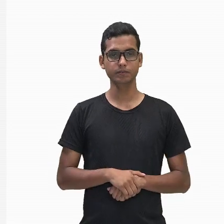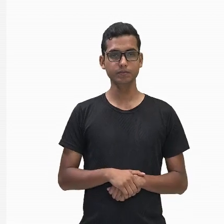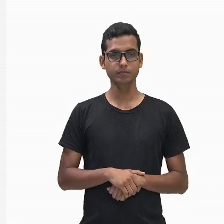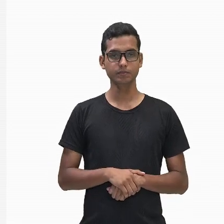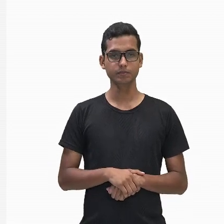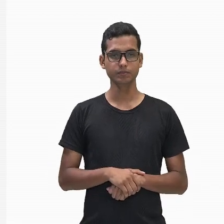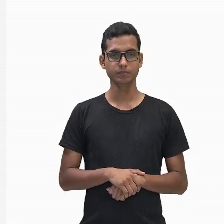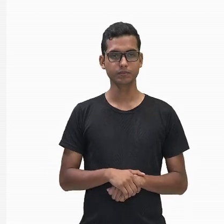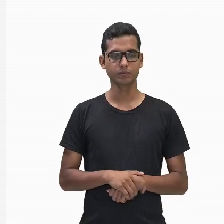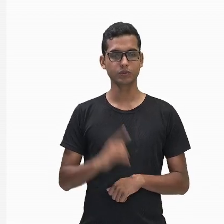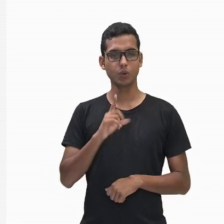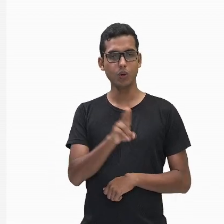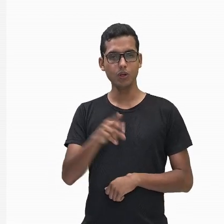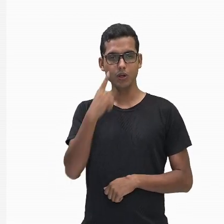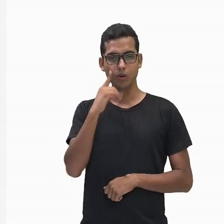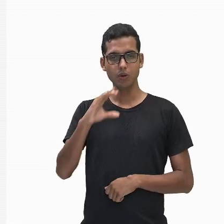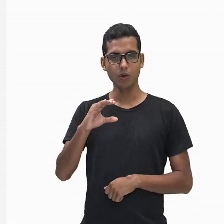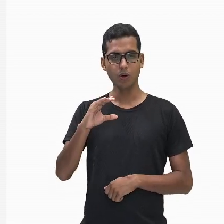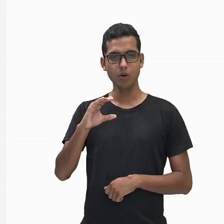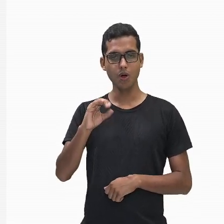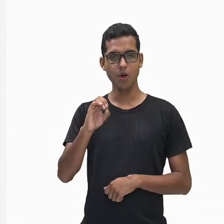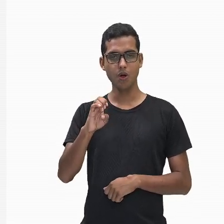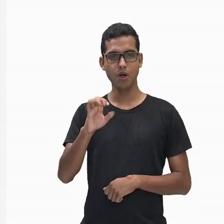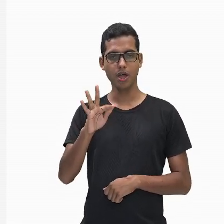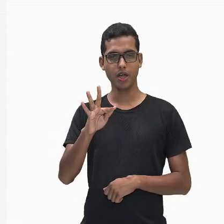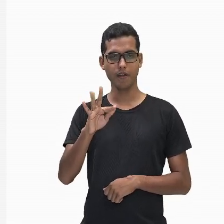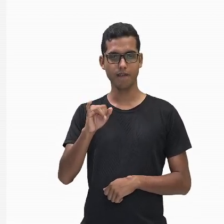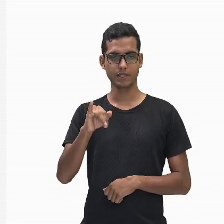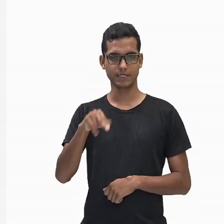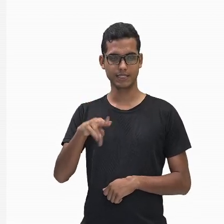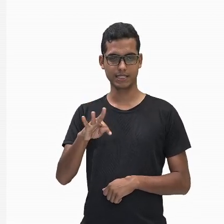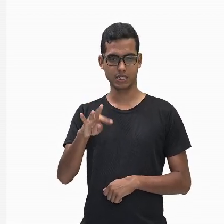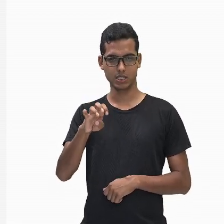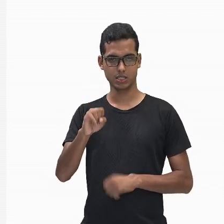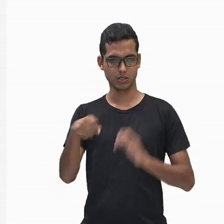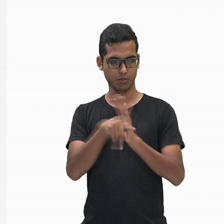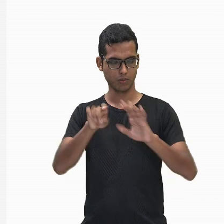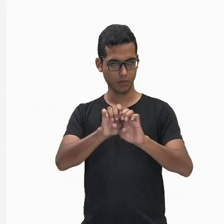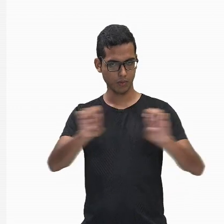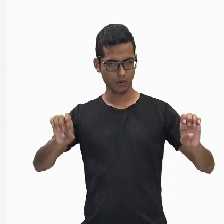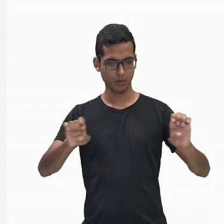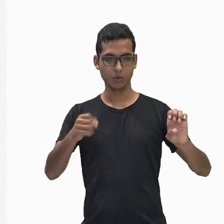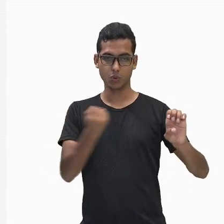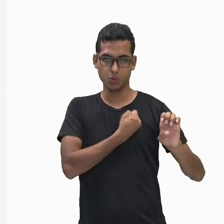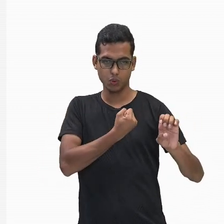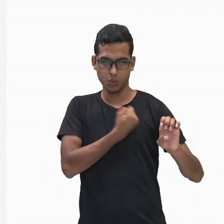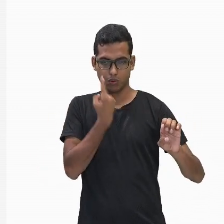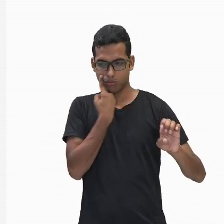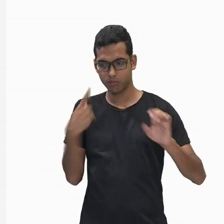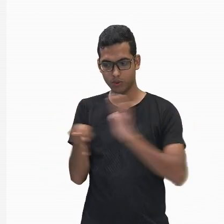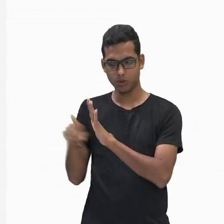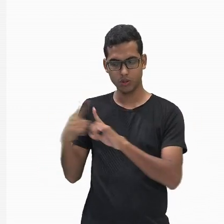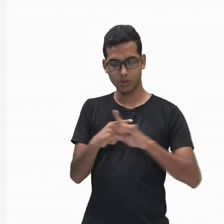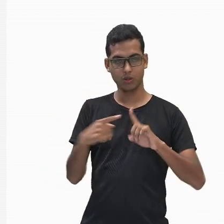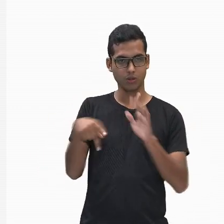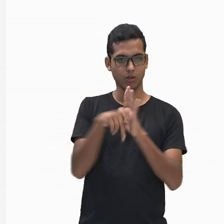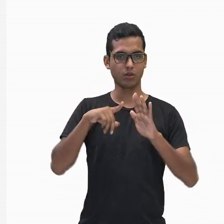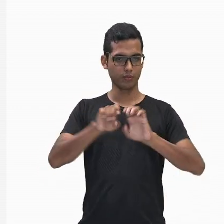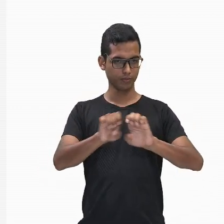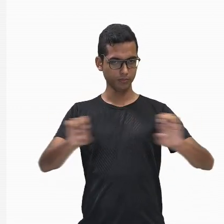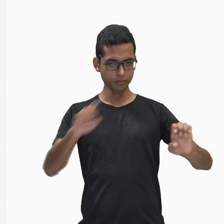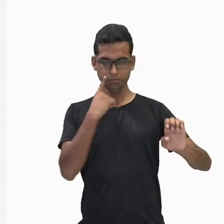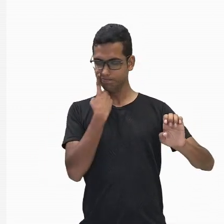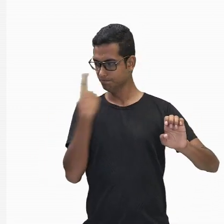chamados aí de coeficientes da equação. Então, fazendo um paralelo aí com a função polinomial de segundo grau,